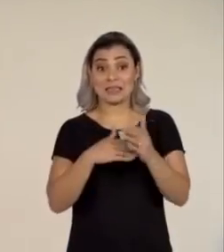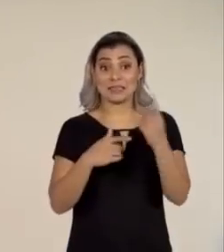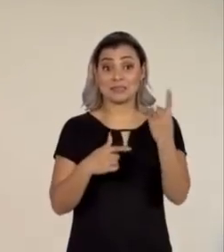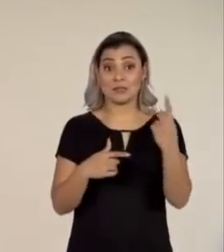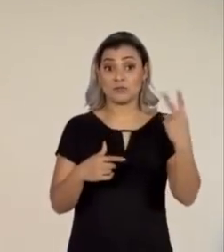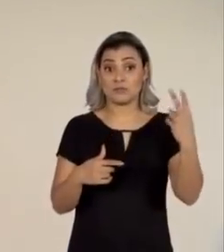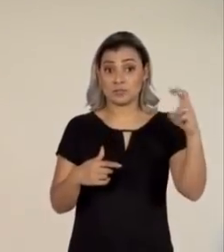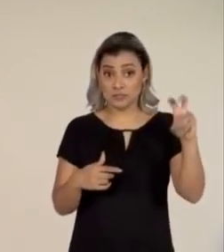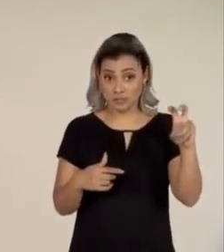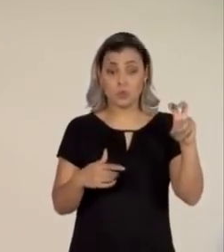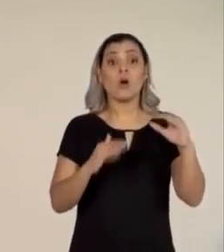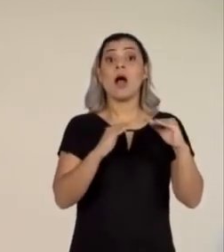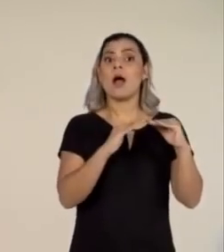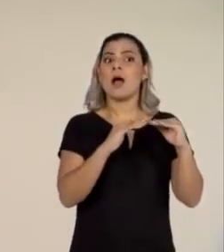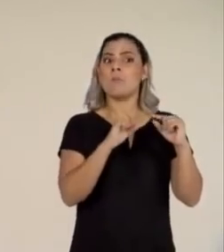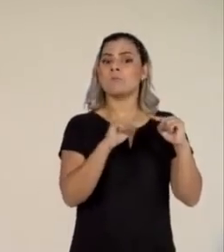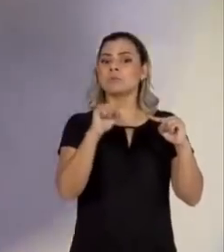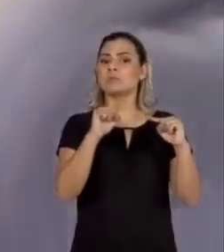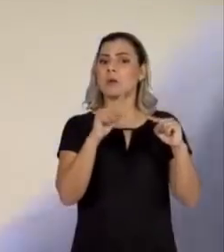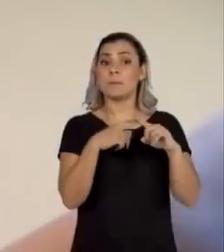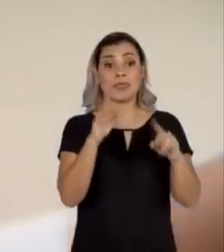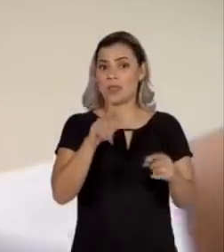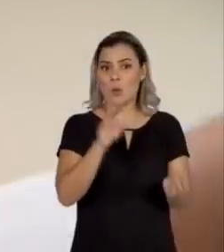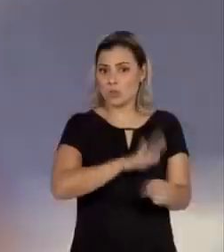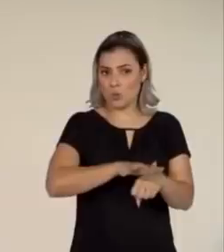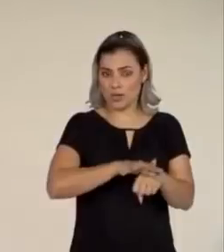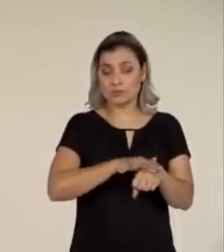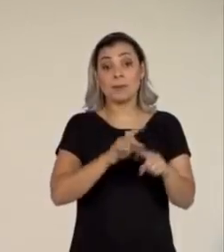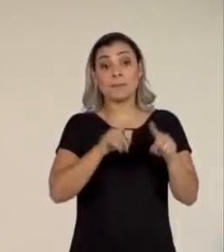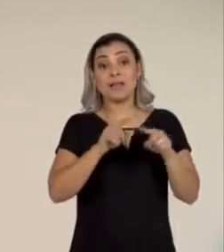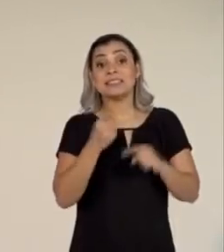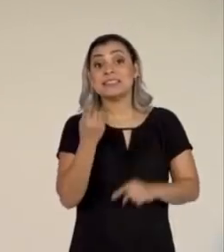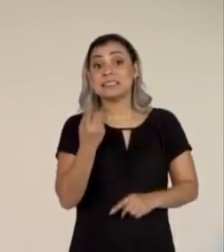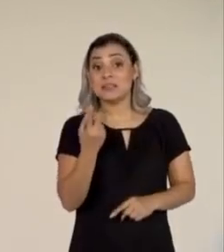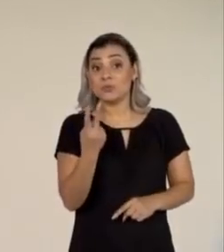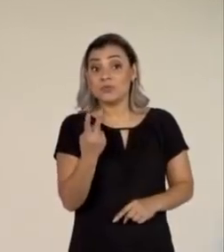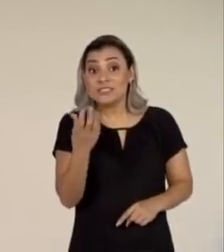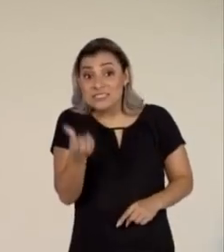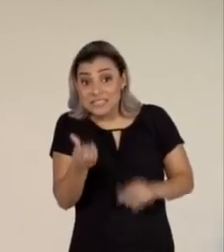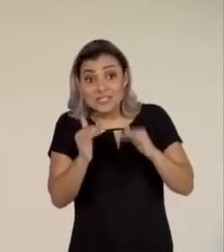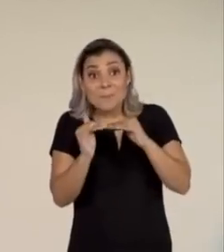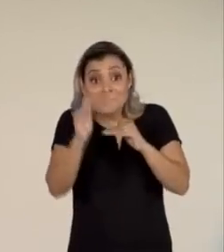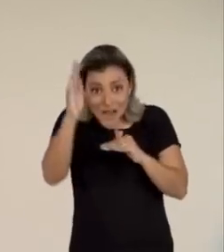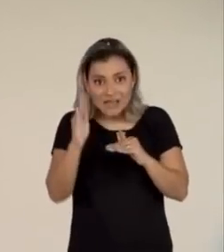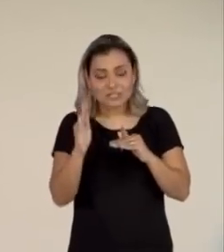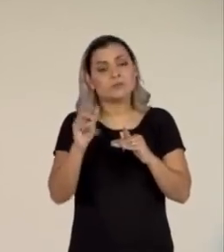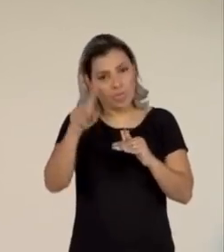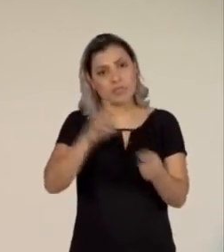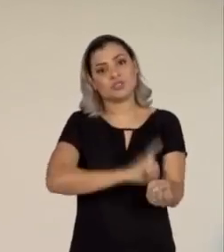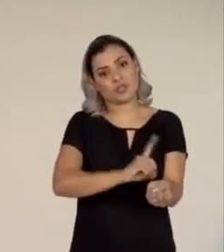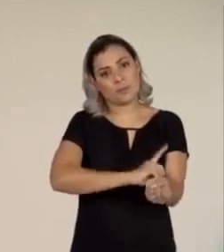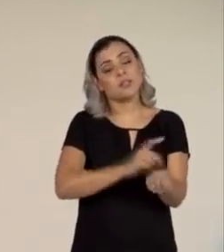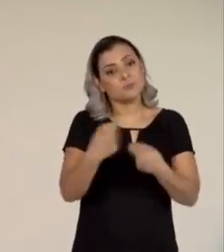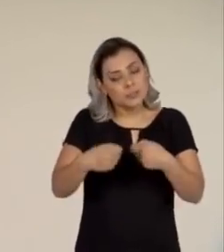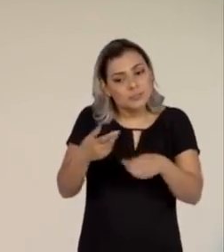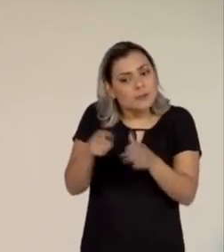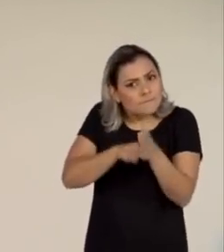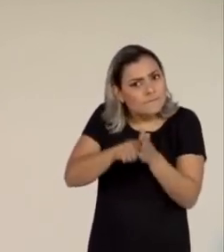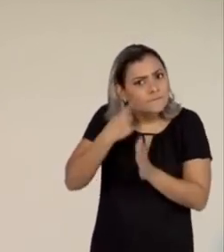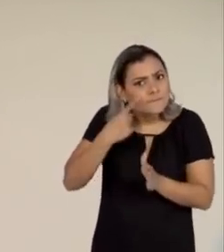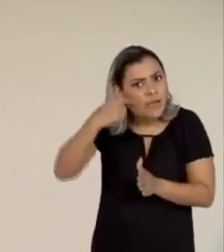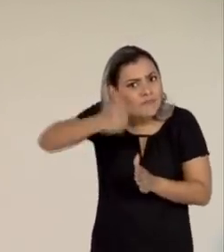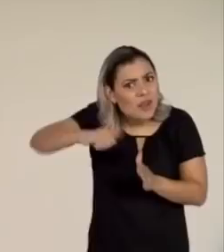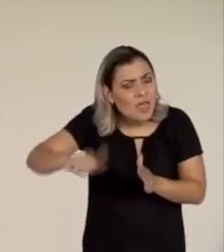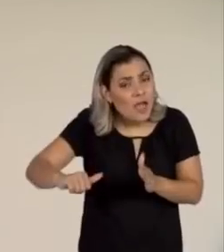alterada, mas não faz diagnóstico de diabetes. Maior ou igual a 126, já sugere diabetes, precisa ser repetido o